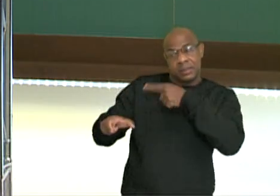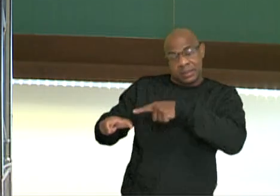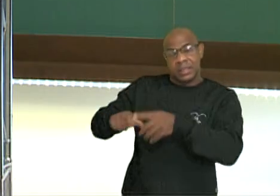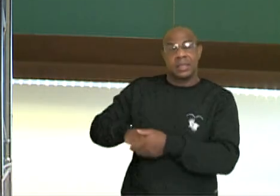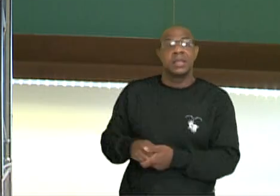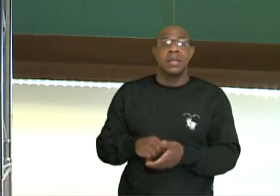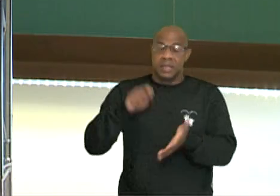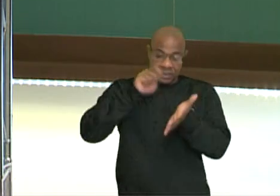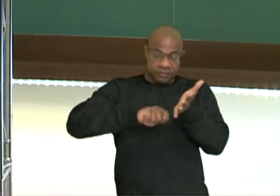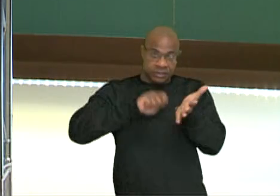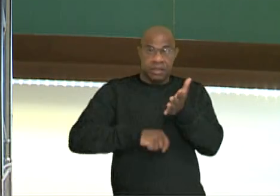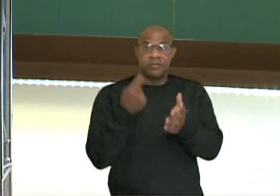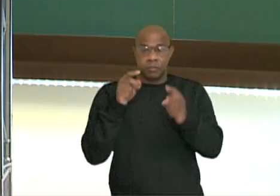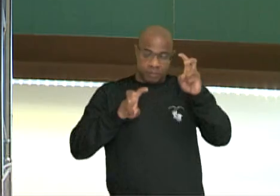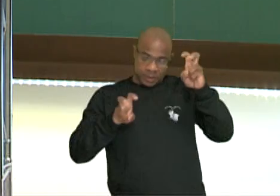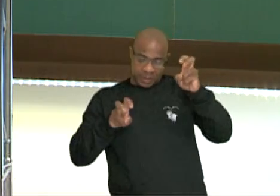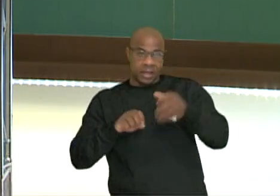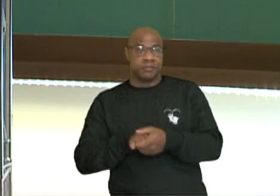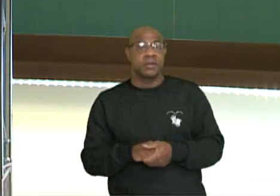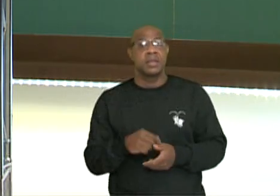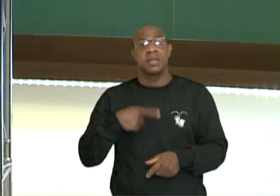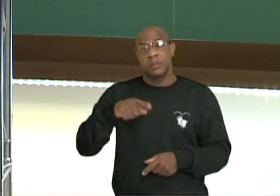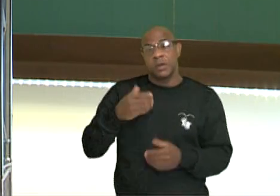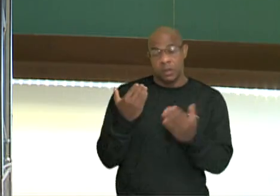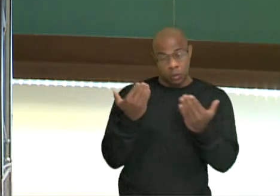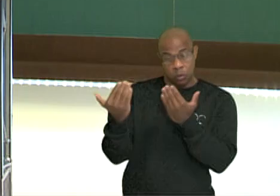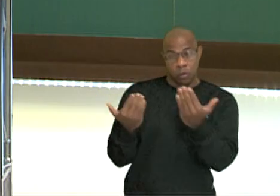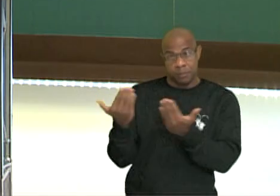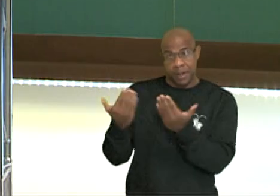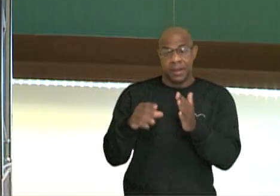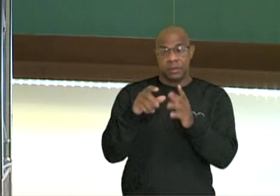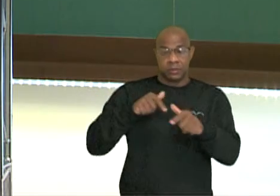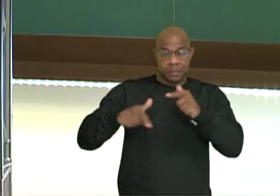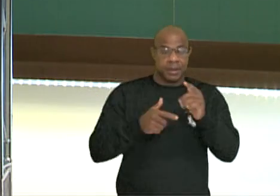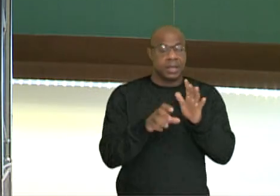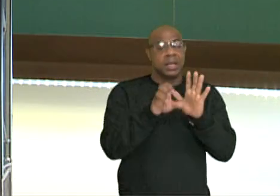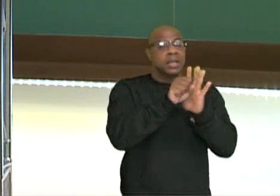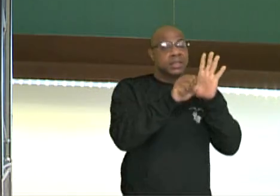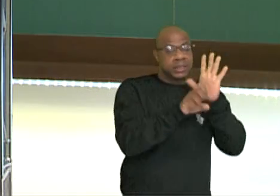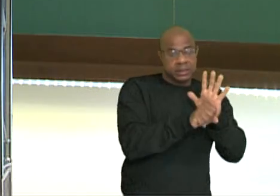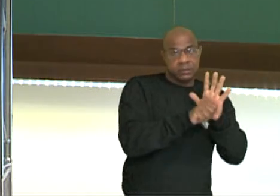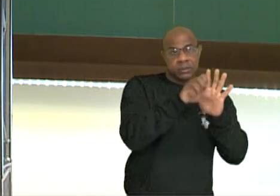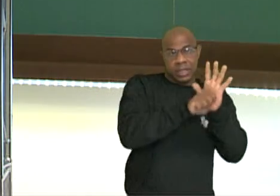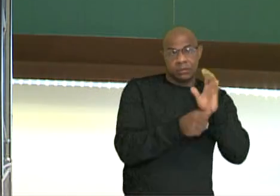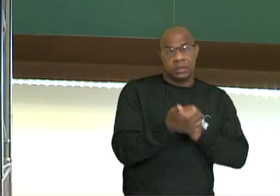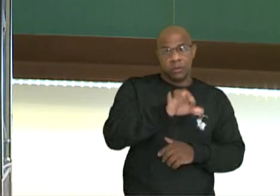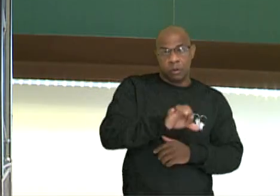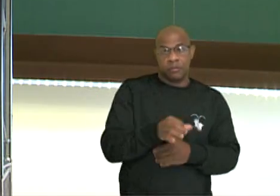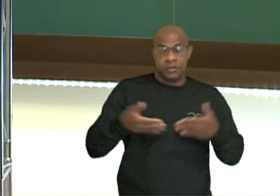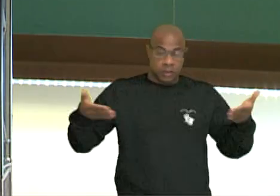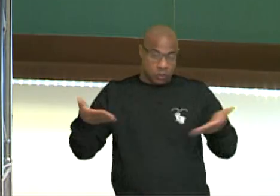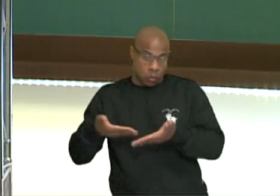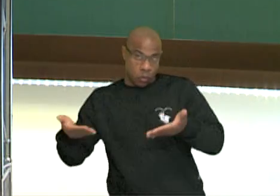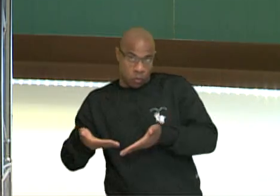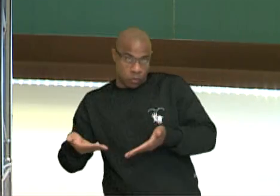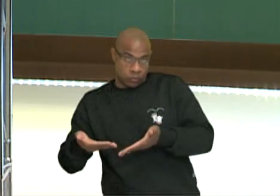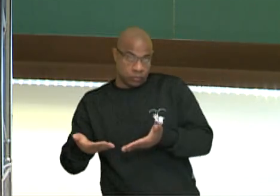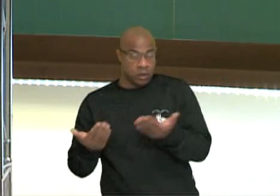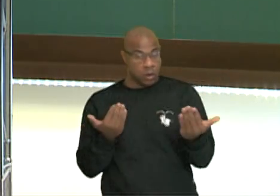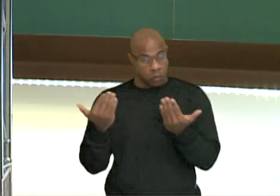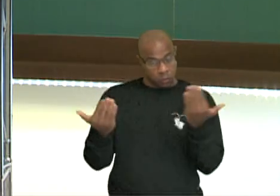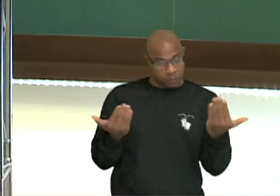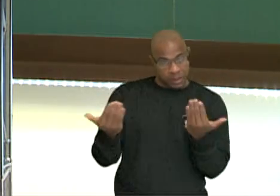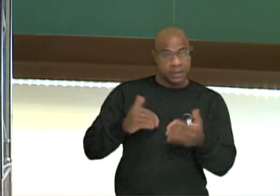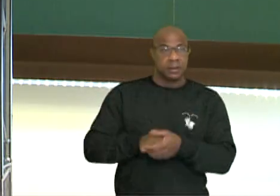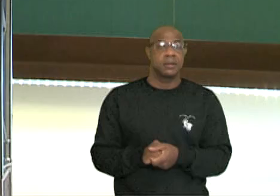essa explicação, compare a situação do trabalho no século XIX com o contexto atual. Então vocês vão escrever aí um pouquinho pra